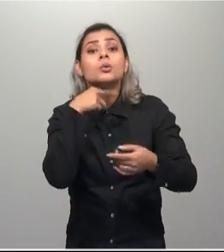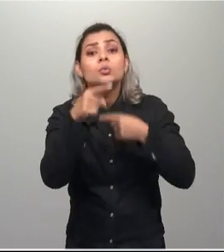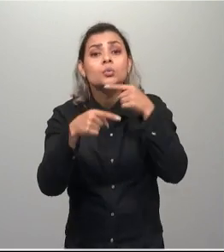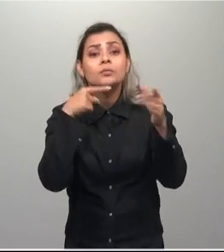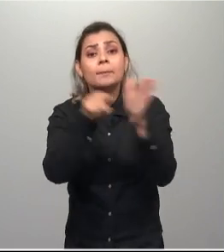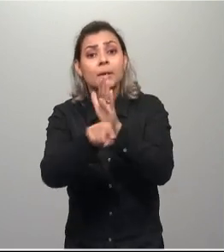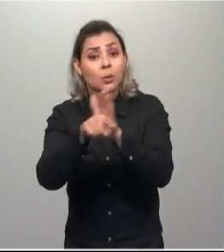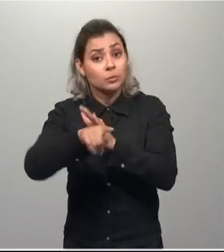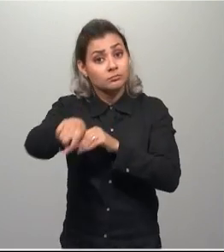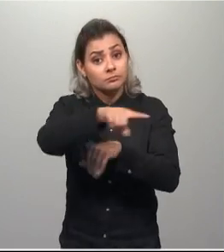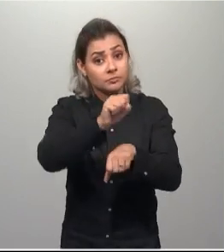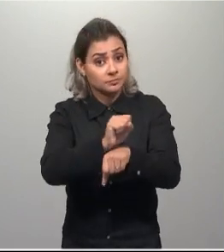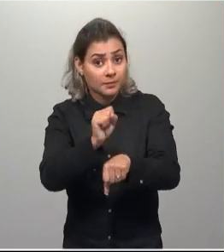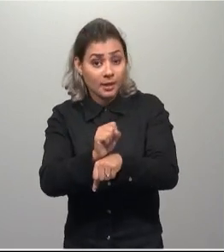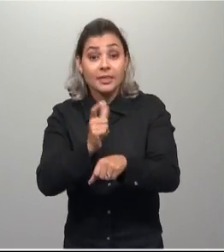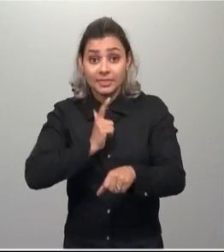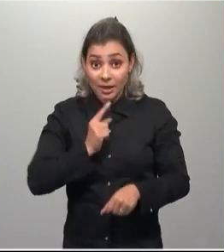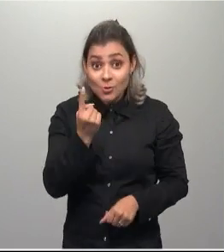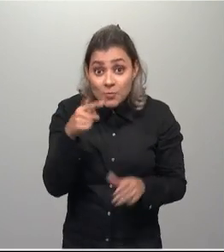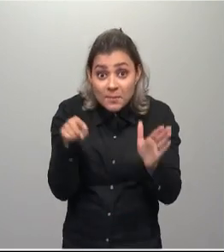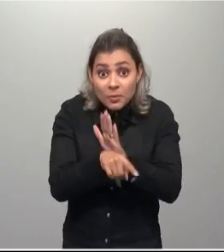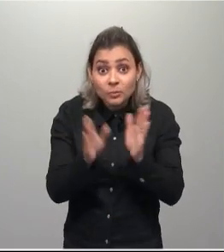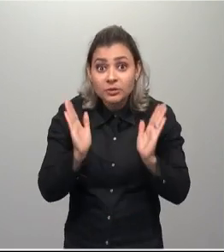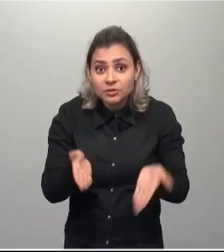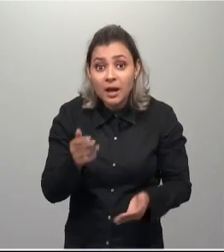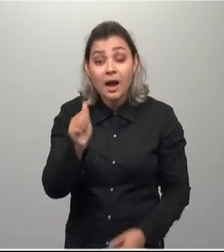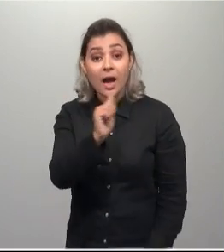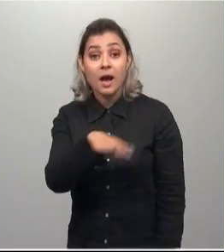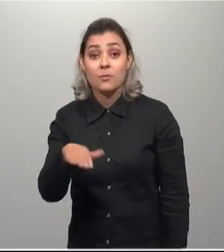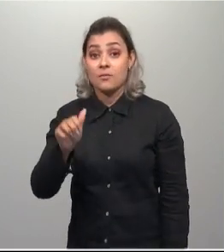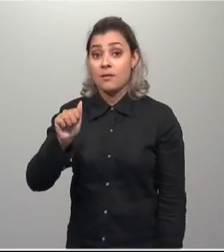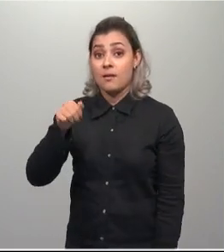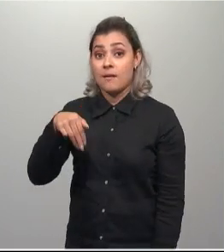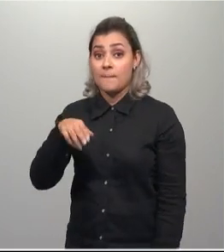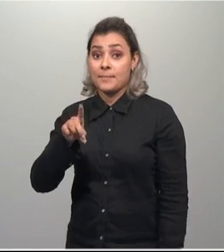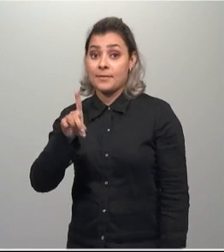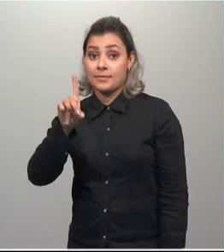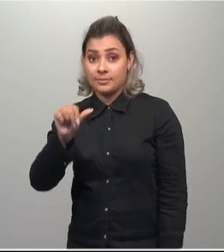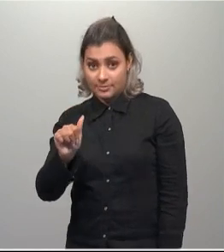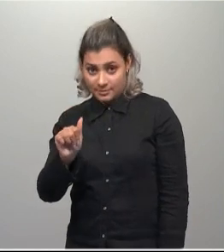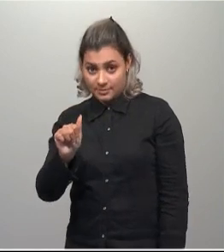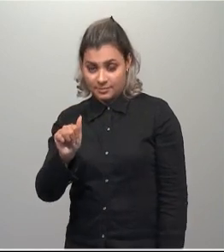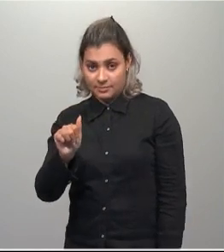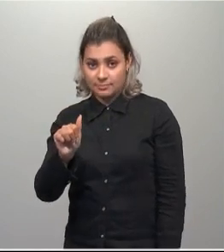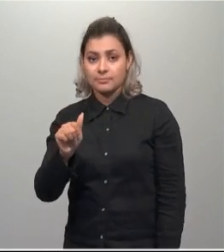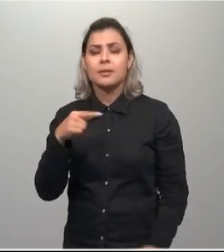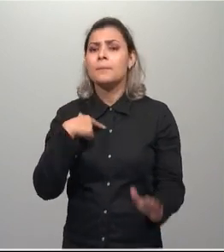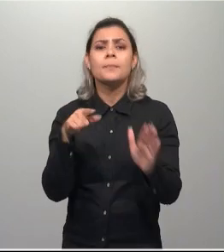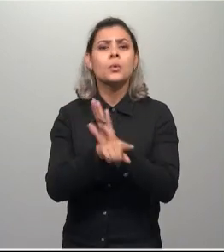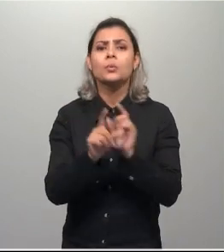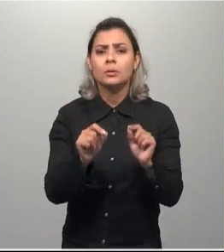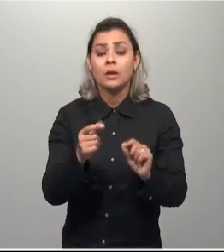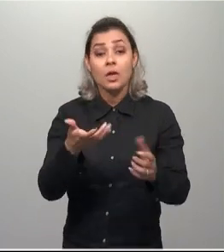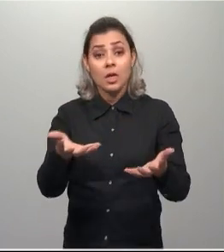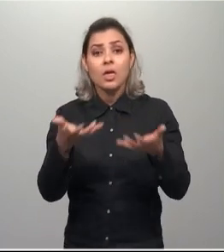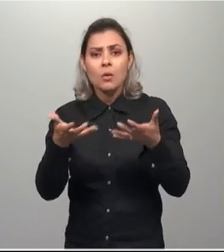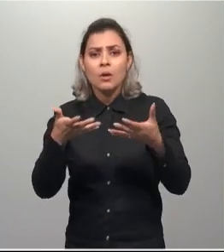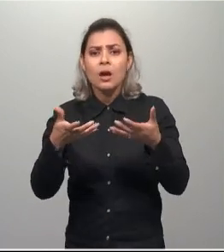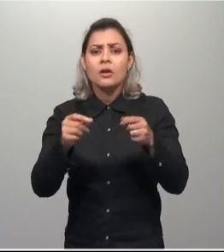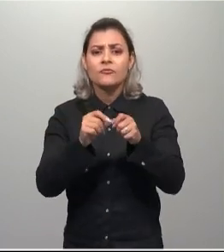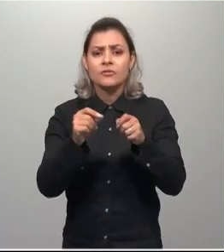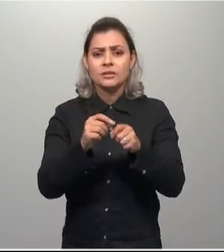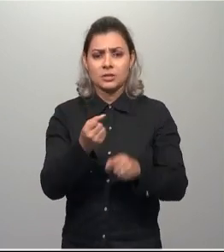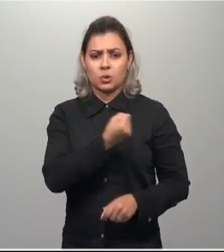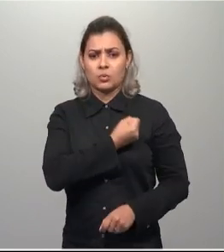perguntas e já temos uma pergunta da aluna amanda que nos pergunta aqui quando vou fazer um complemento do